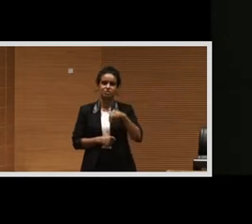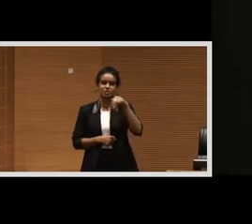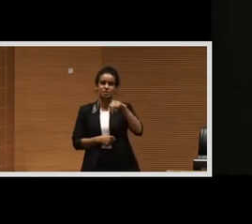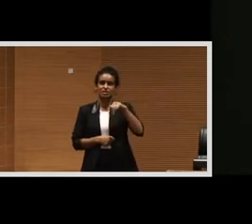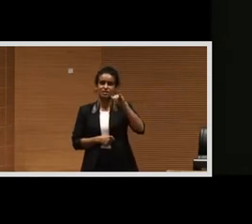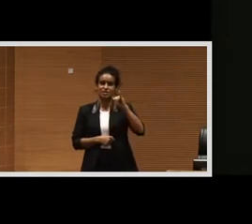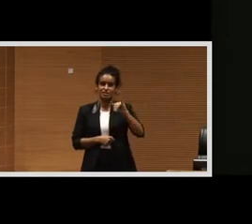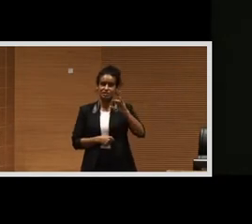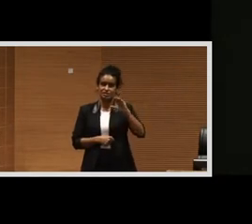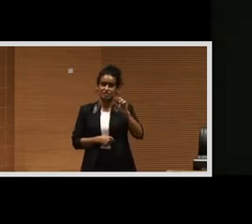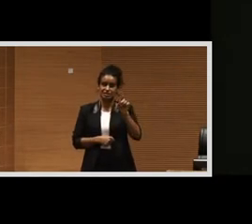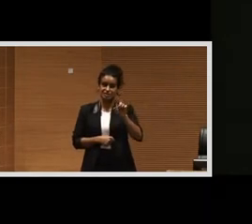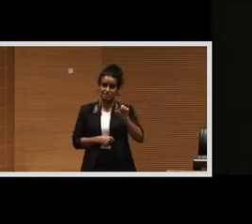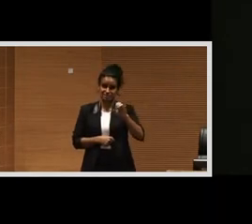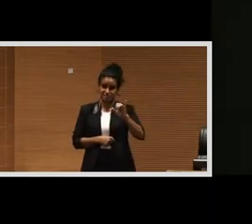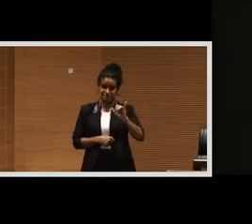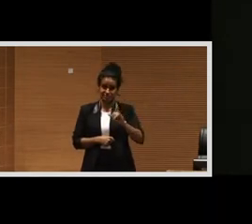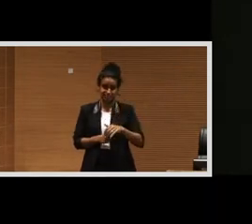Bom,